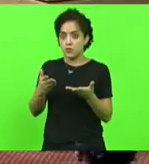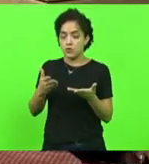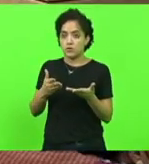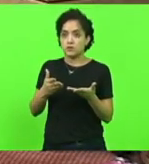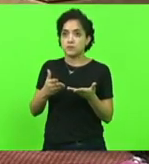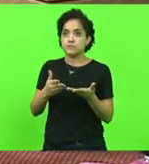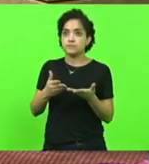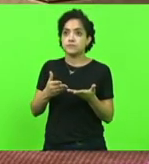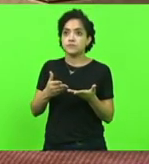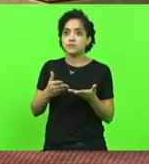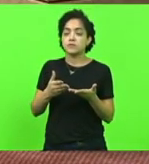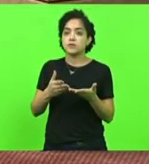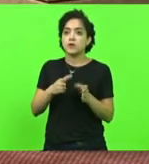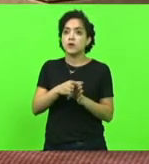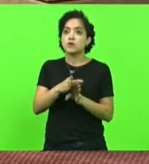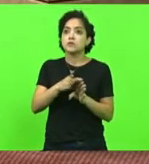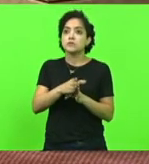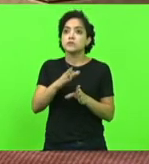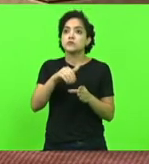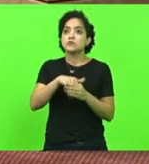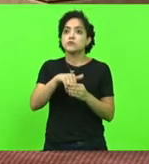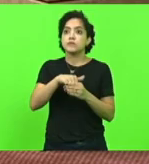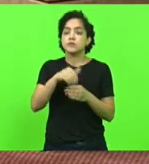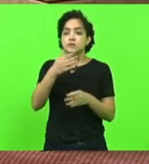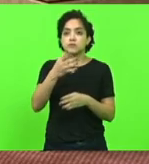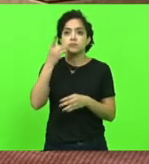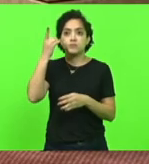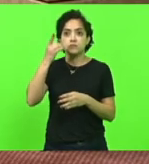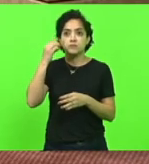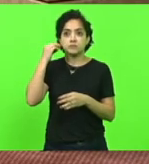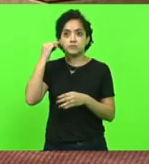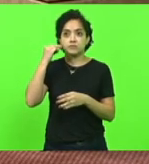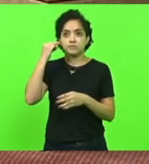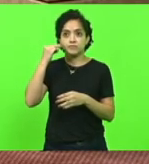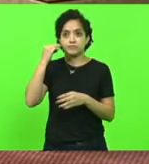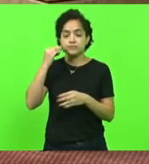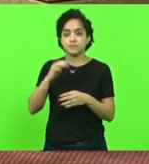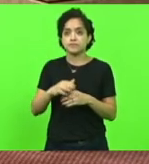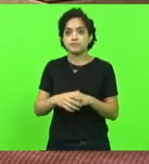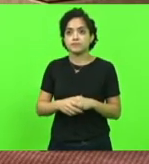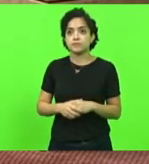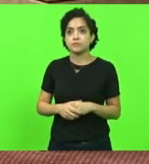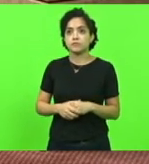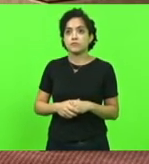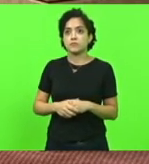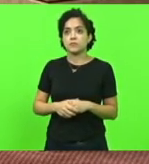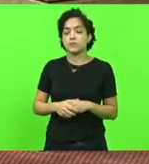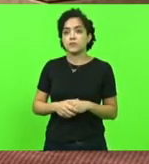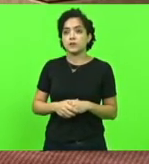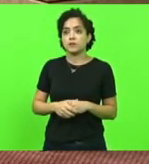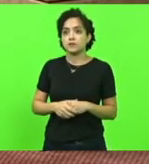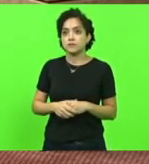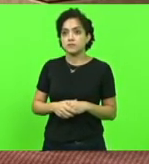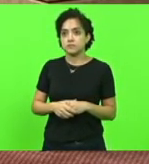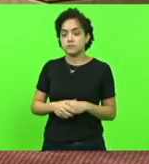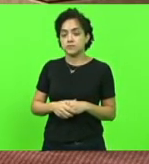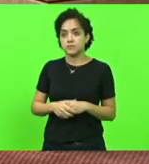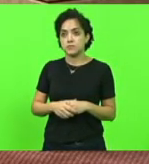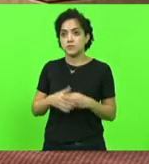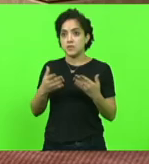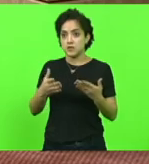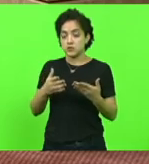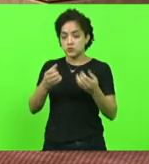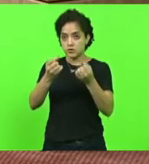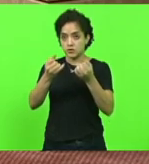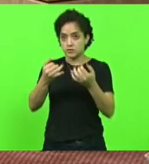devoto pela bancada do PL, deputado Márcio Machado. Obrigado, presidente. Quero aqui só contra-argumentar o líder